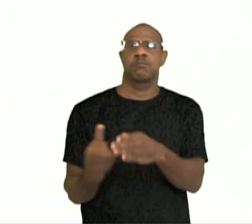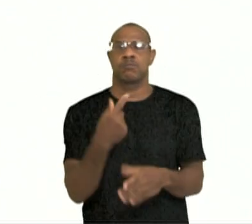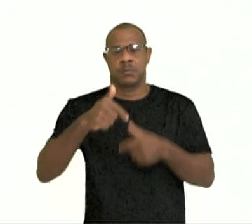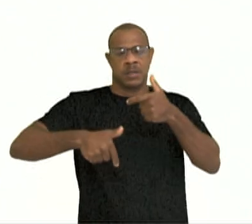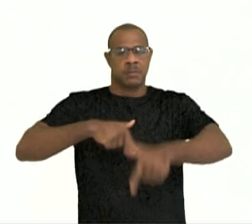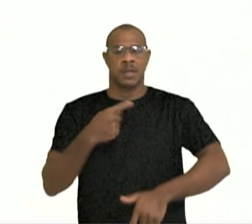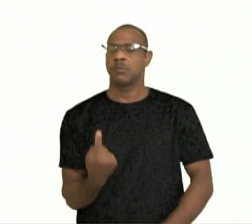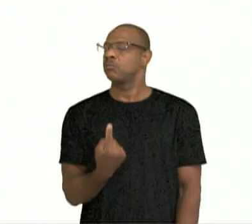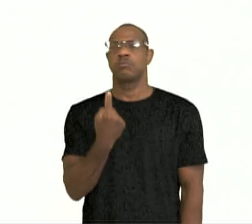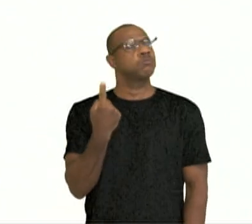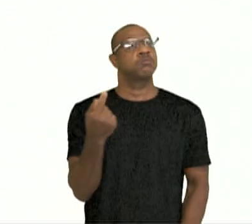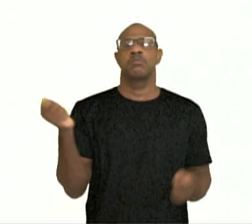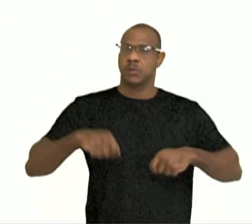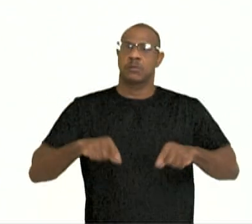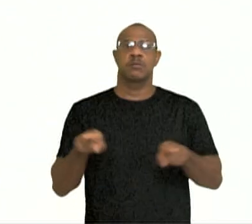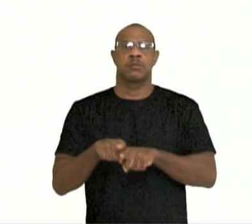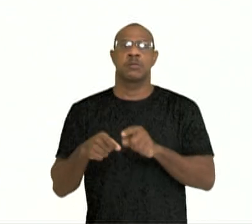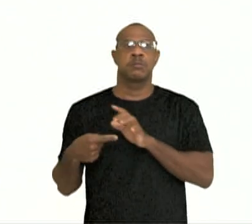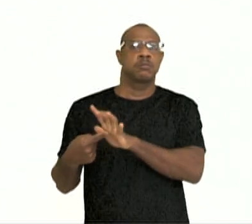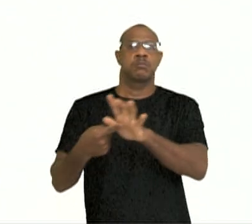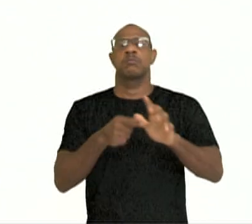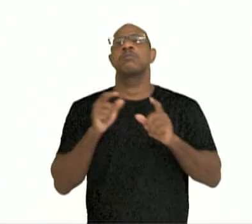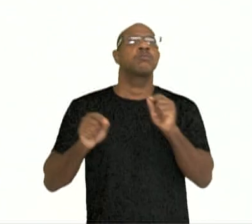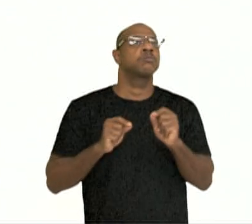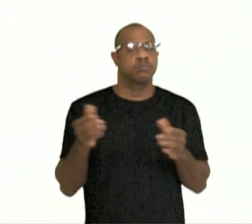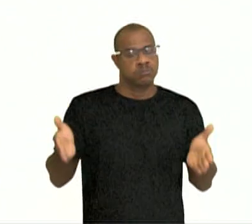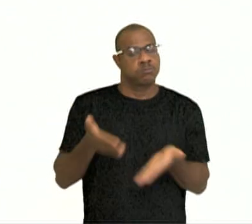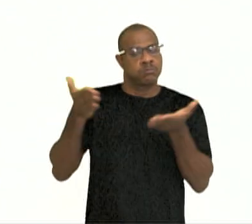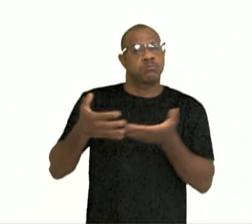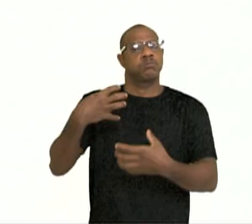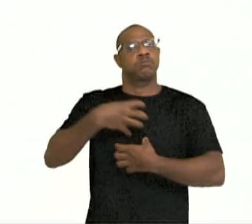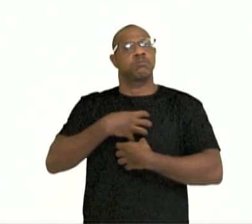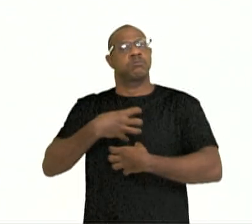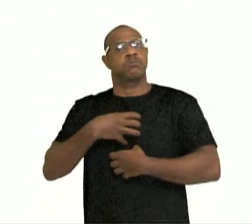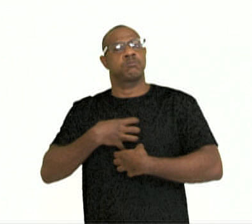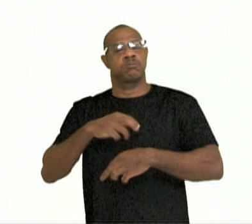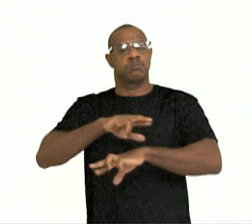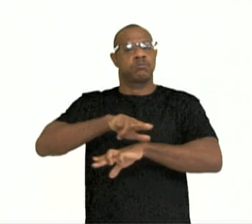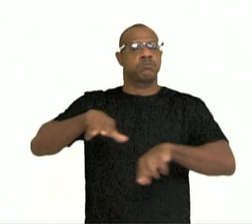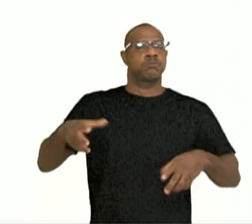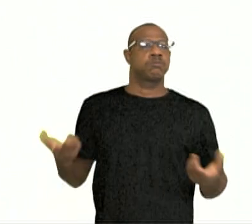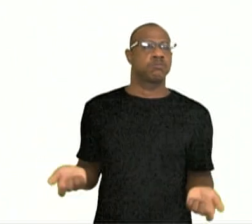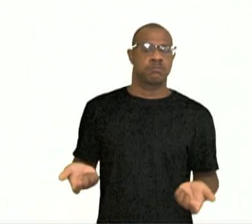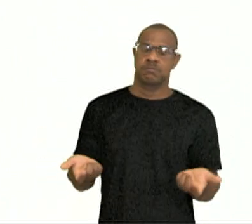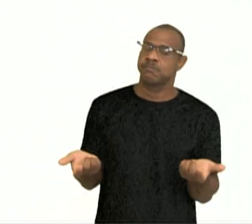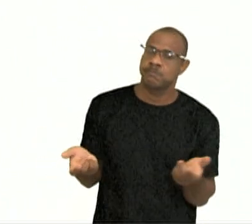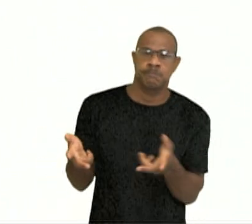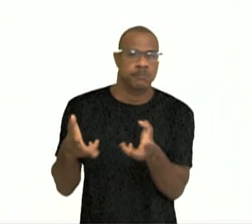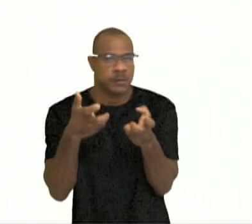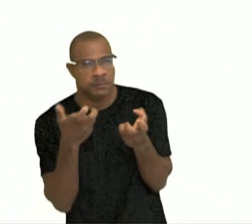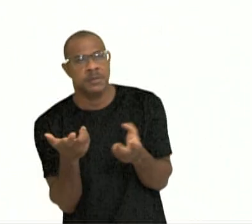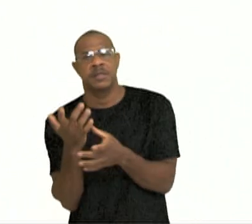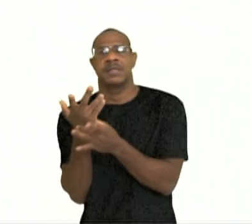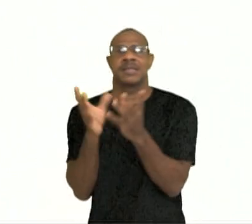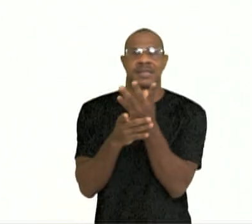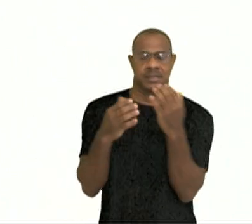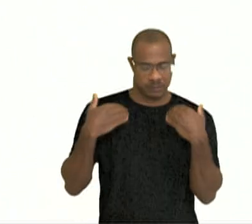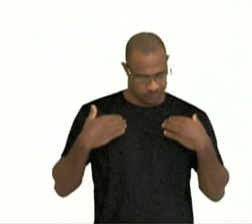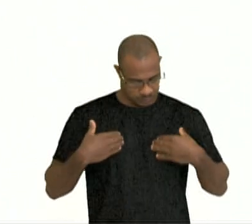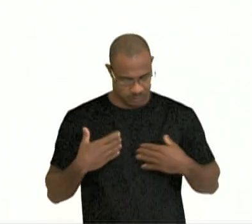e também posso promover o estímulo multissensorial. Percepção